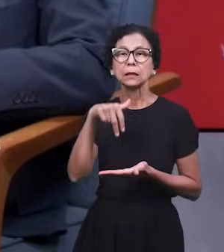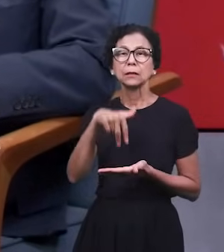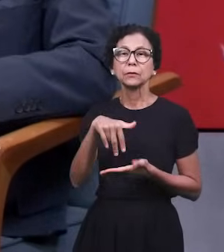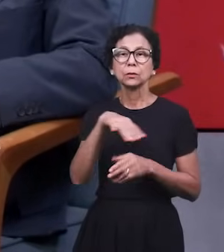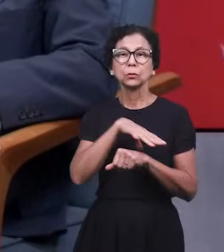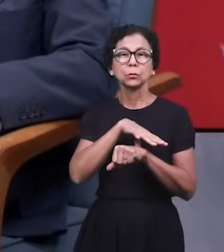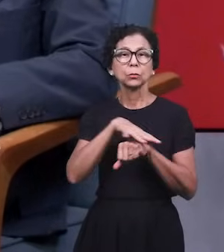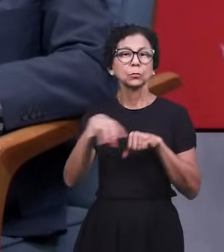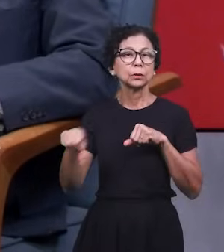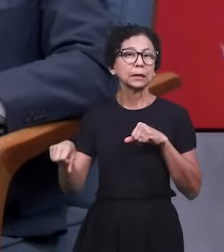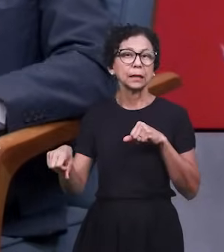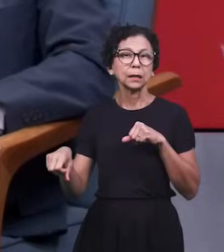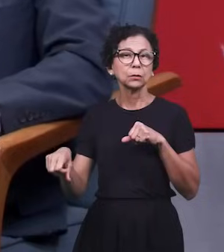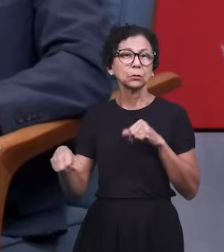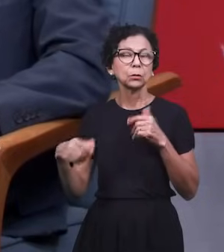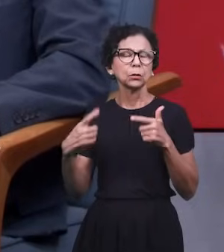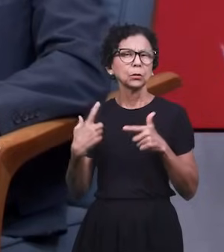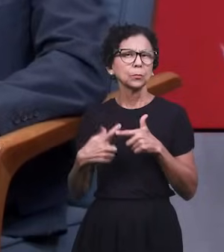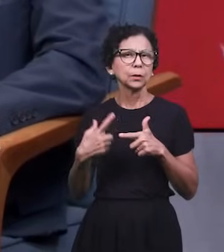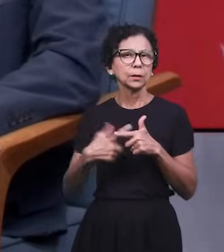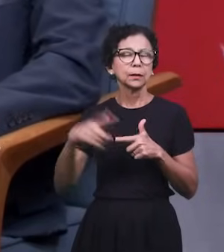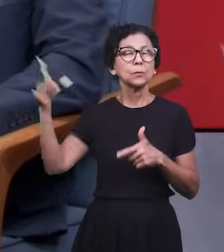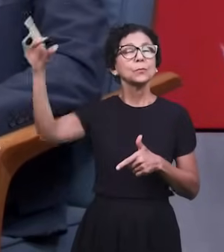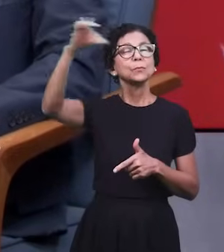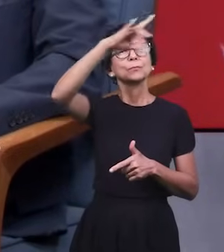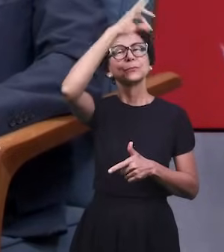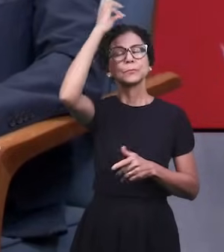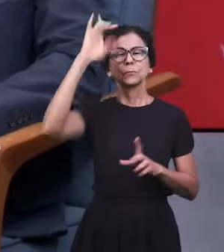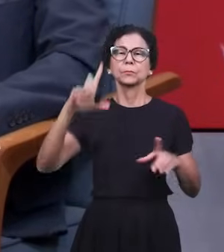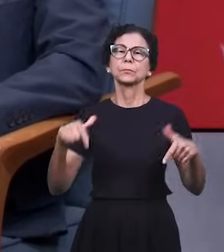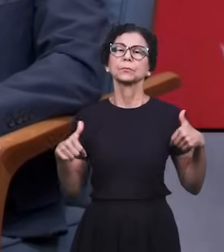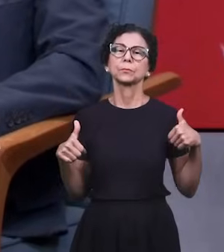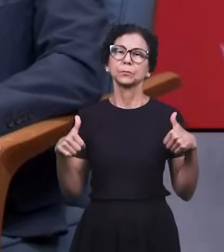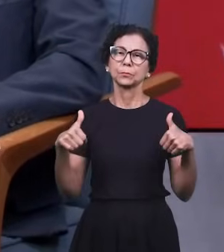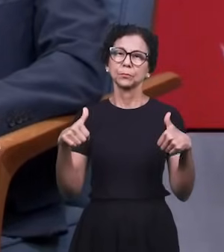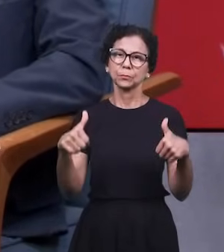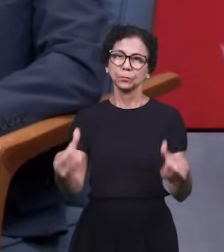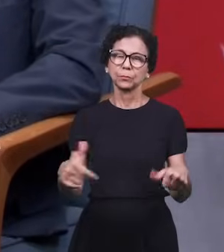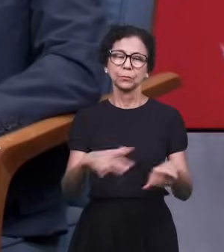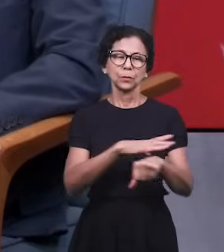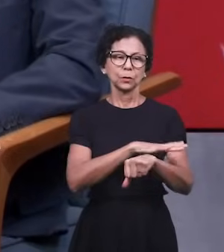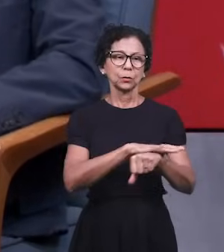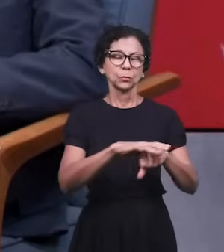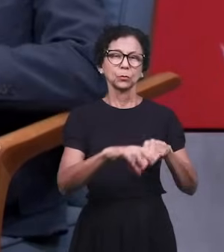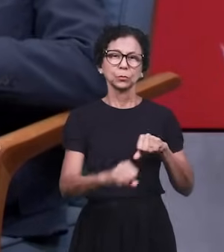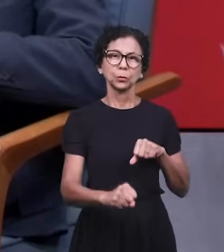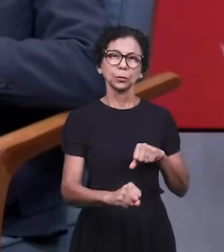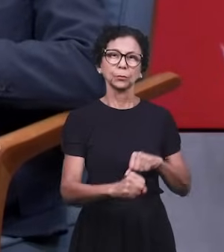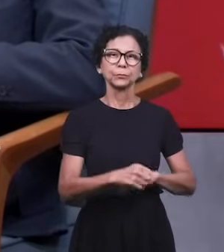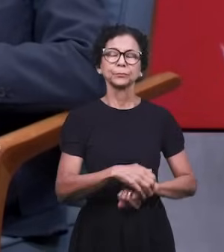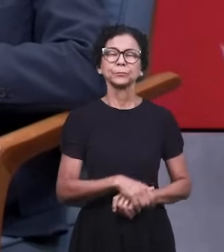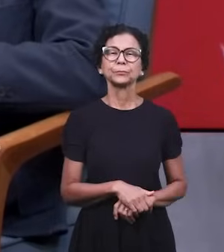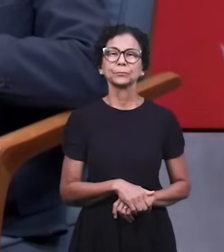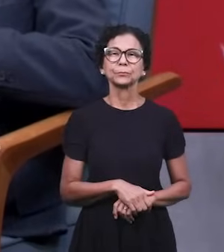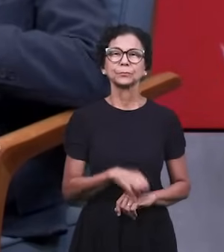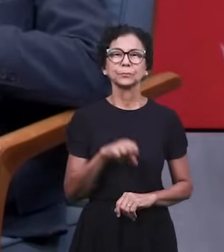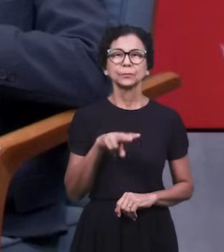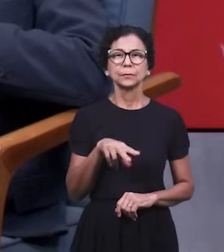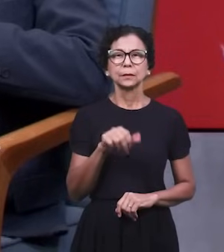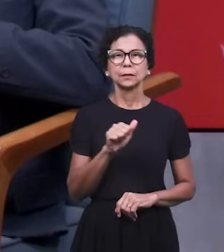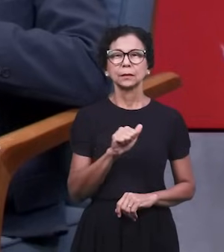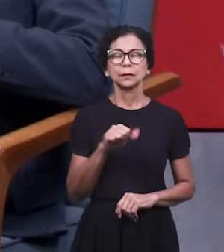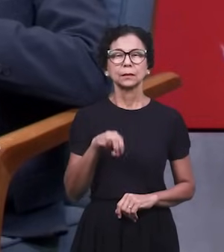Então, essa operação do Espírito Santo ali, na cura de Naamã, traz um ensino muito sério